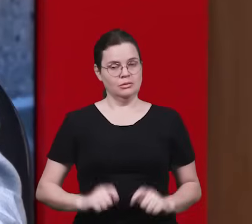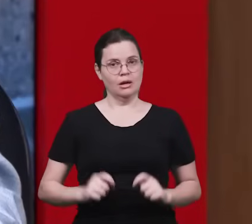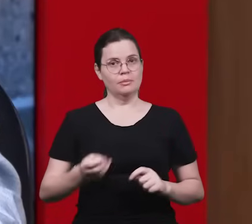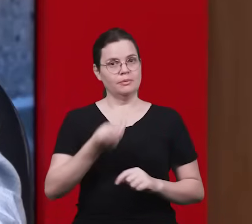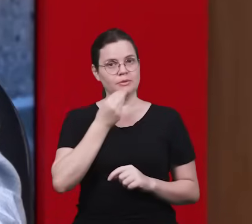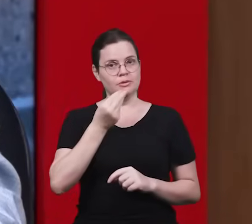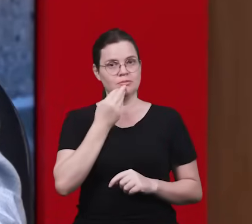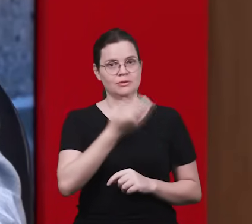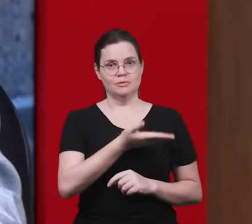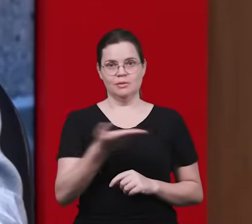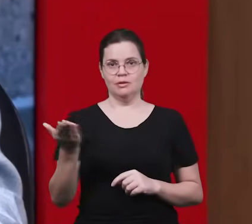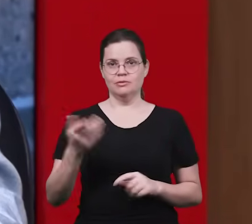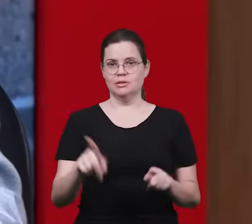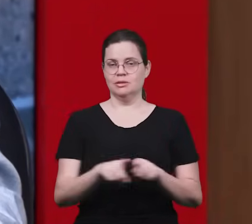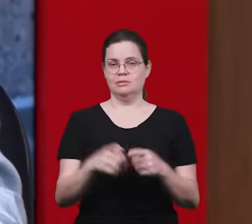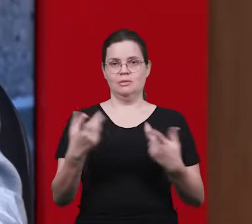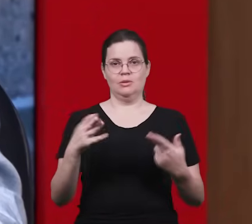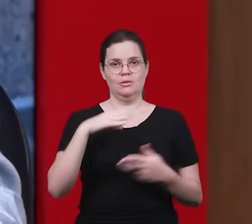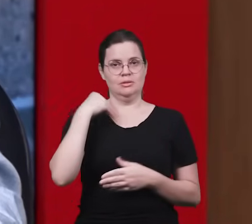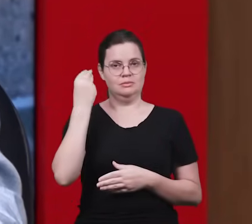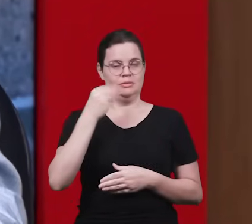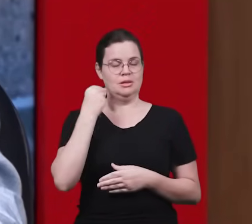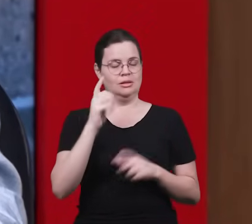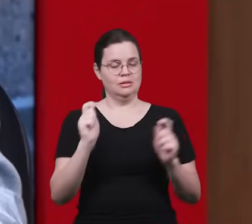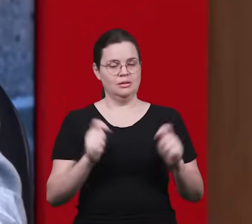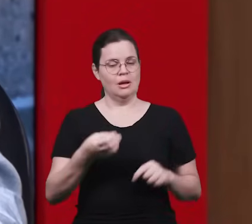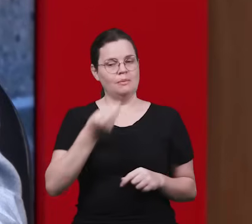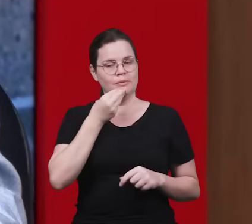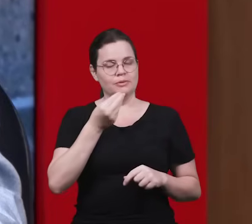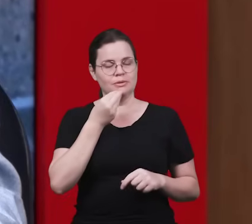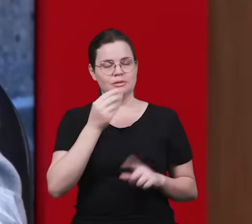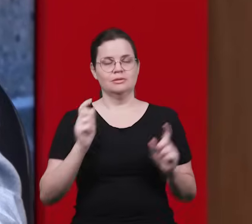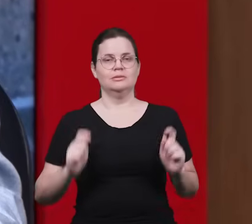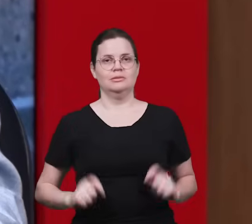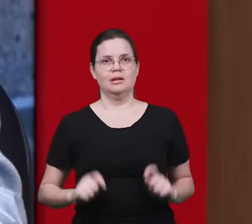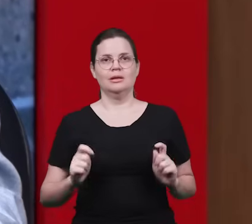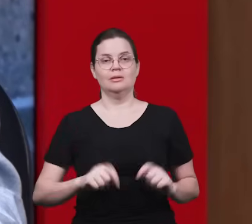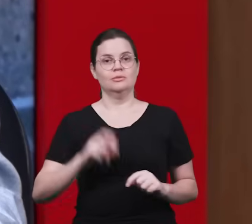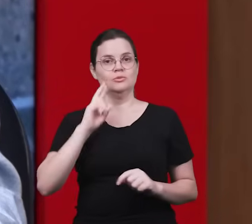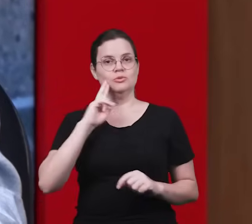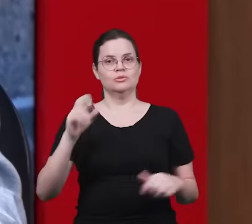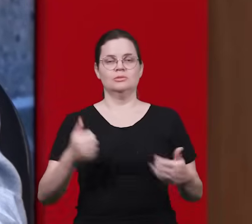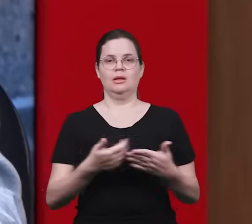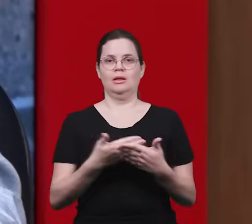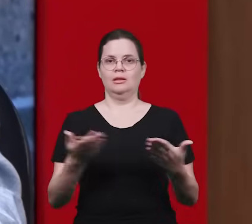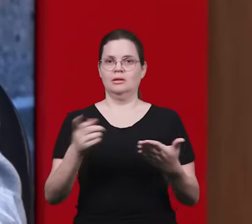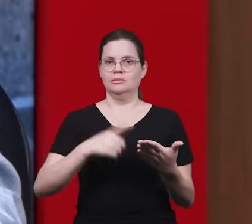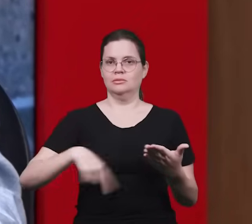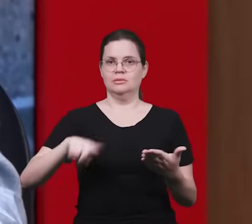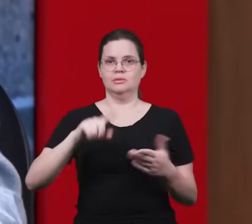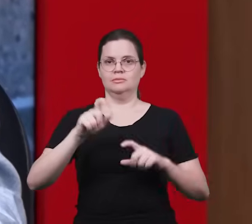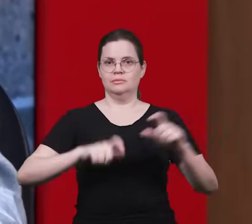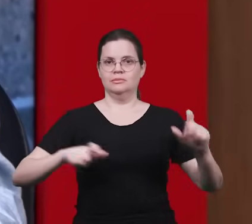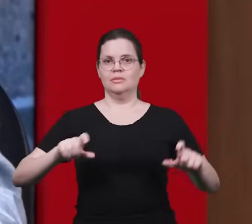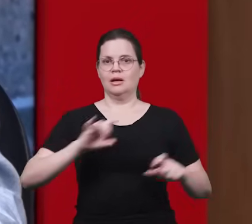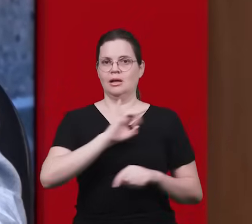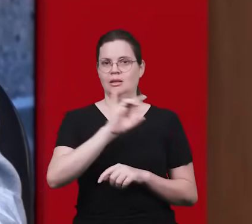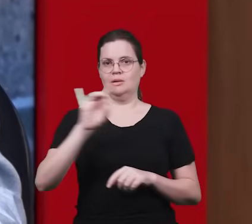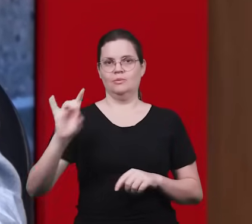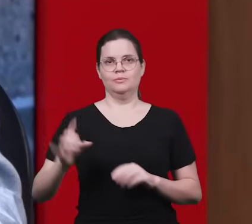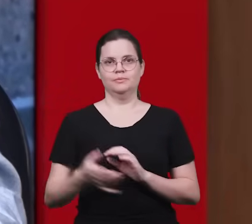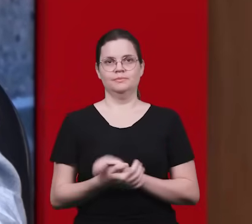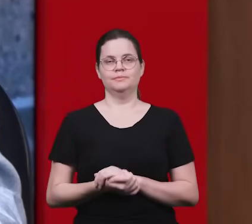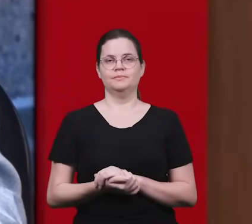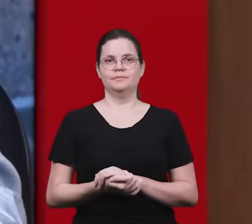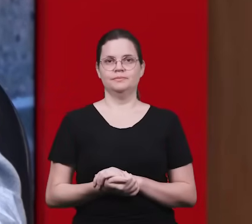né? Glória a Deus. A porta está aberta. Glória a Deus. A grande oportunidade que o Senhor tem deixado nessa última hora para cada um de nós,